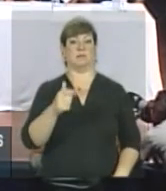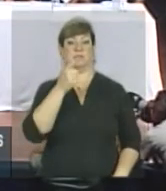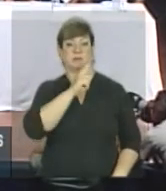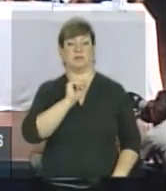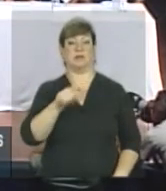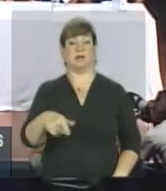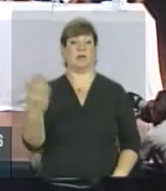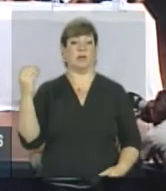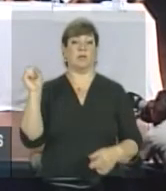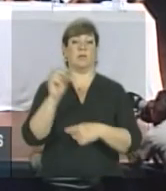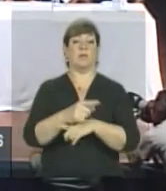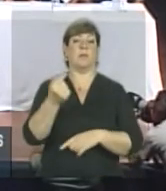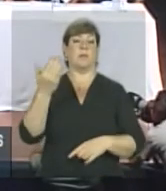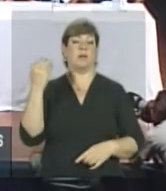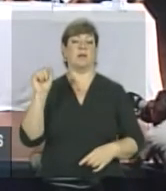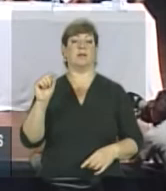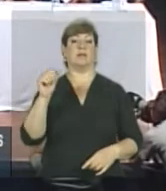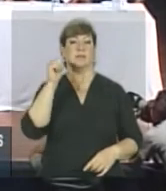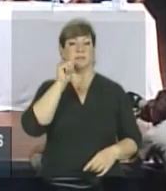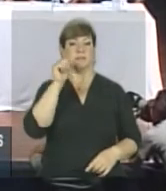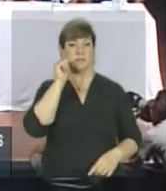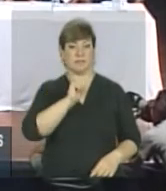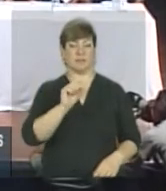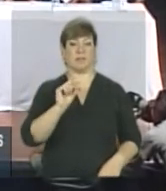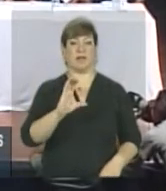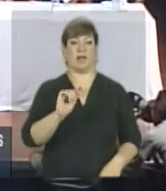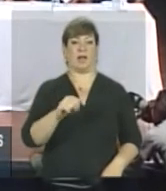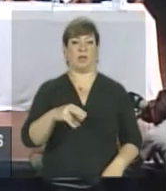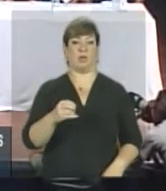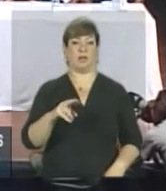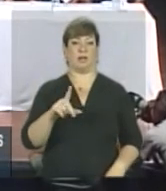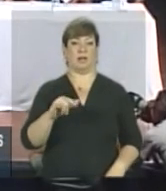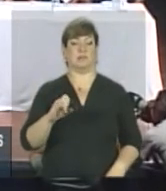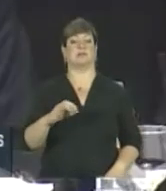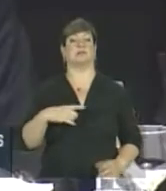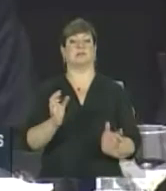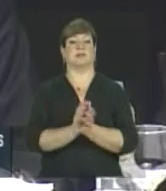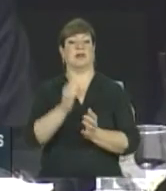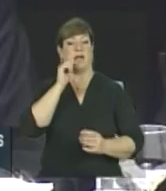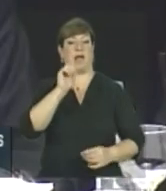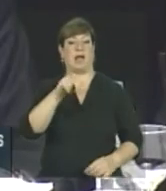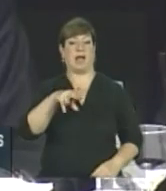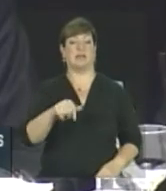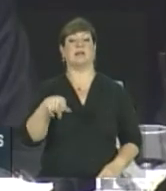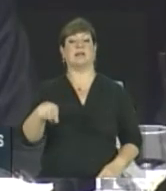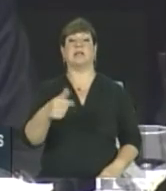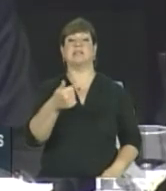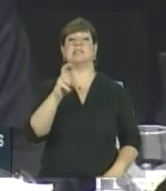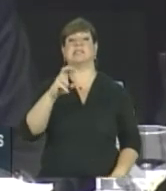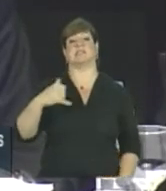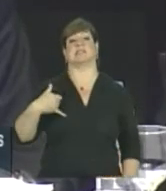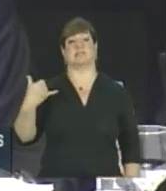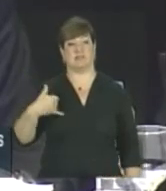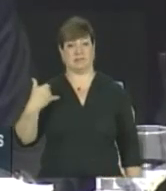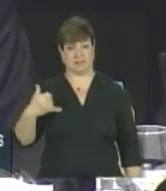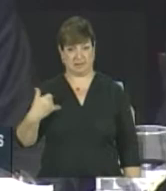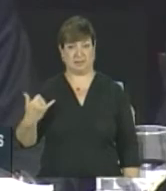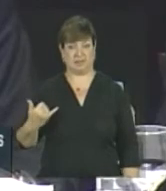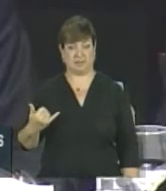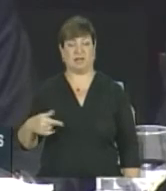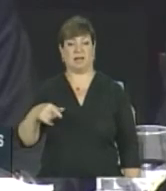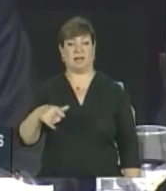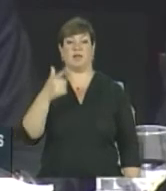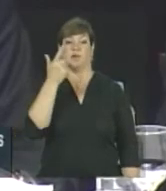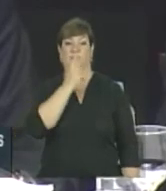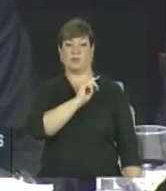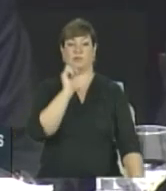recente é de uma jovem canoísta, Ana Vieira Vargas, ainda com 15 anos de idade,